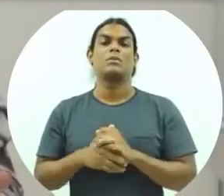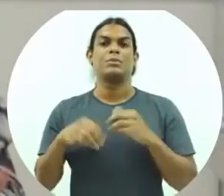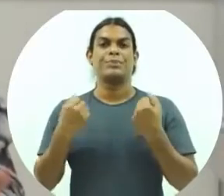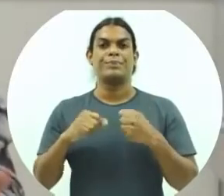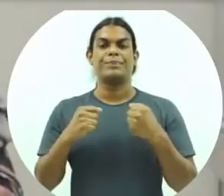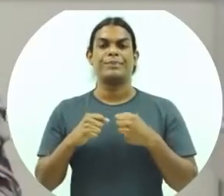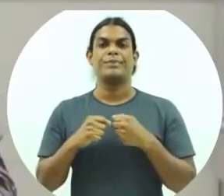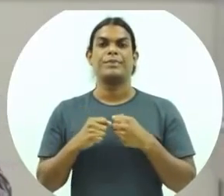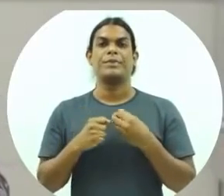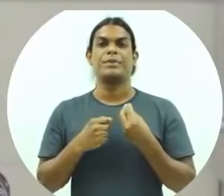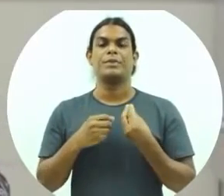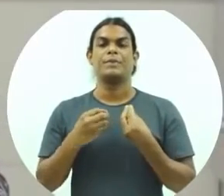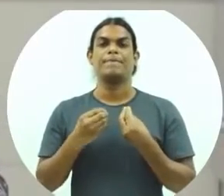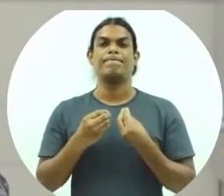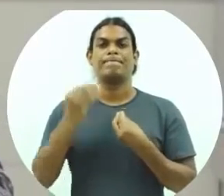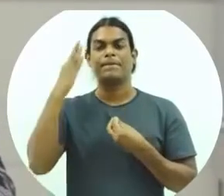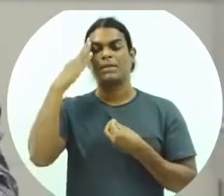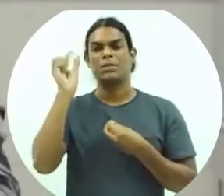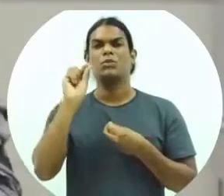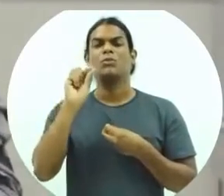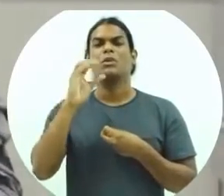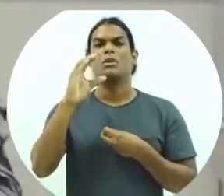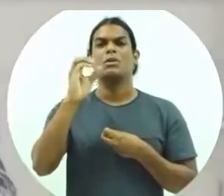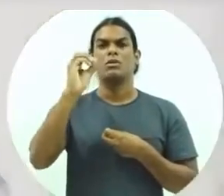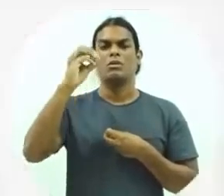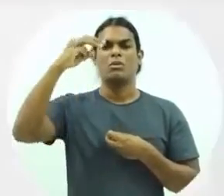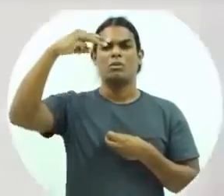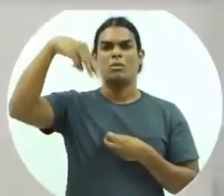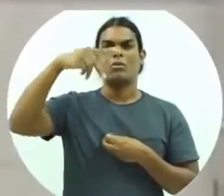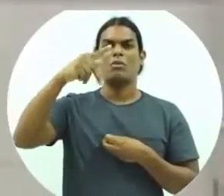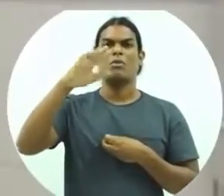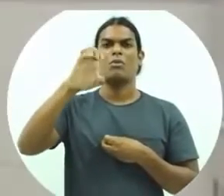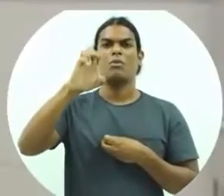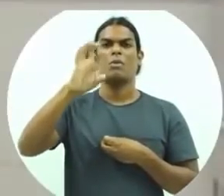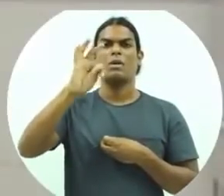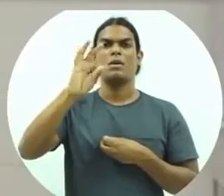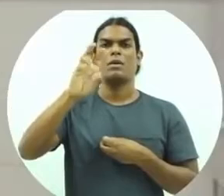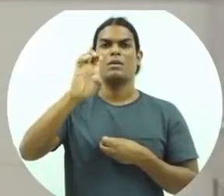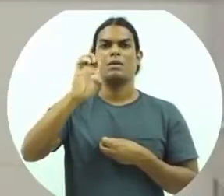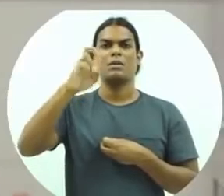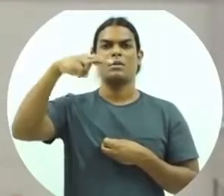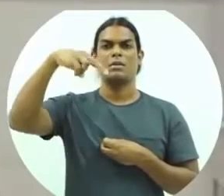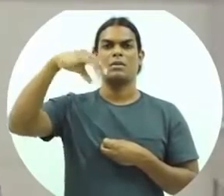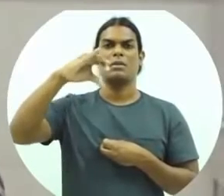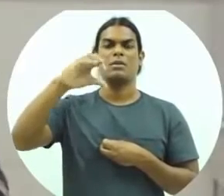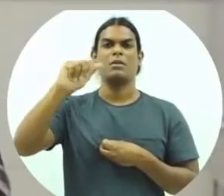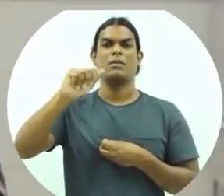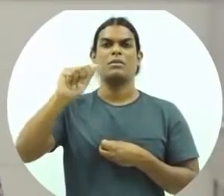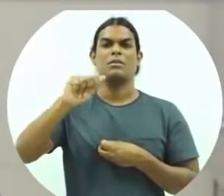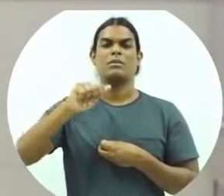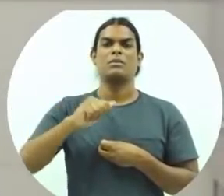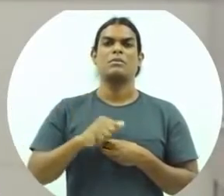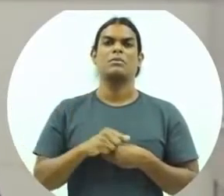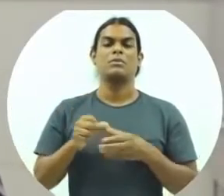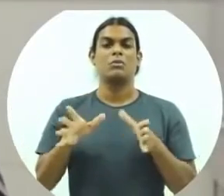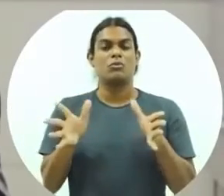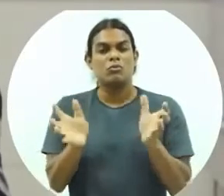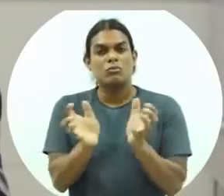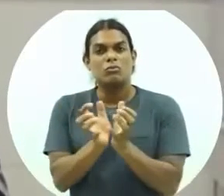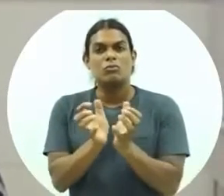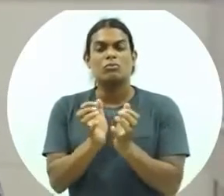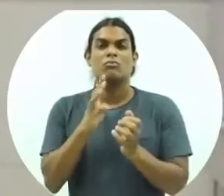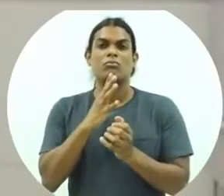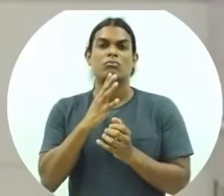a gente precisa fazer uma ressalva do que seria competências. Bom, competências nada mais é do que o conjunto